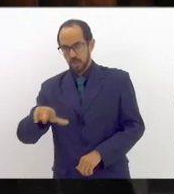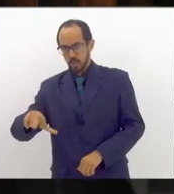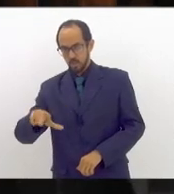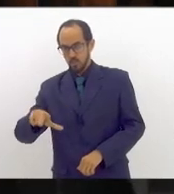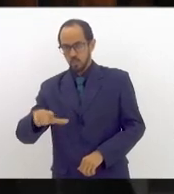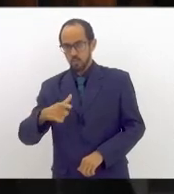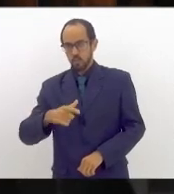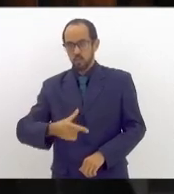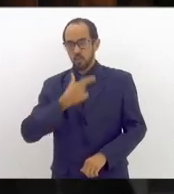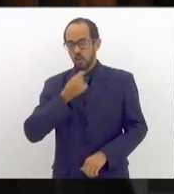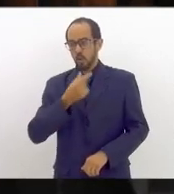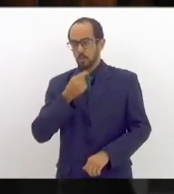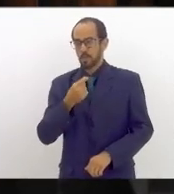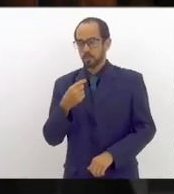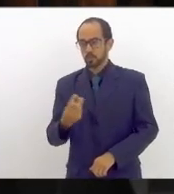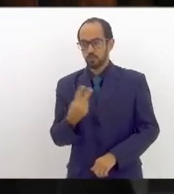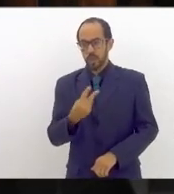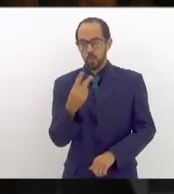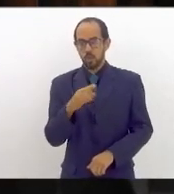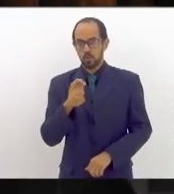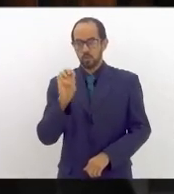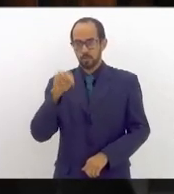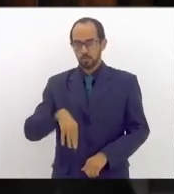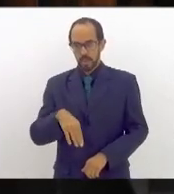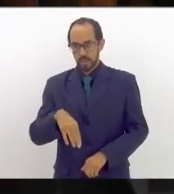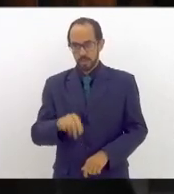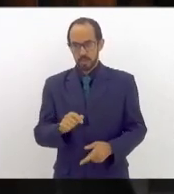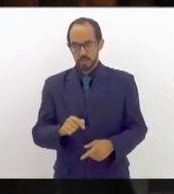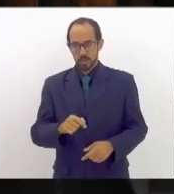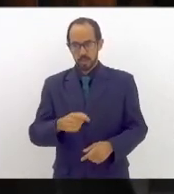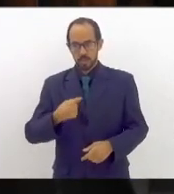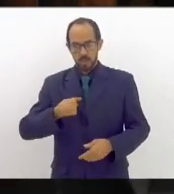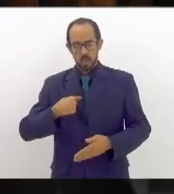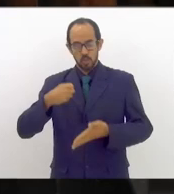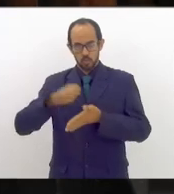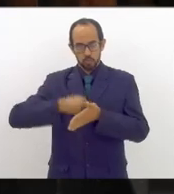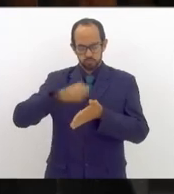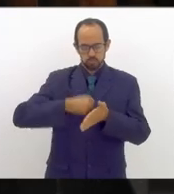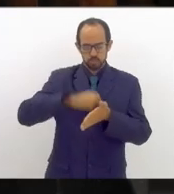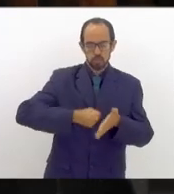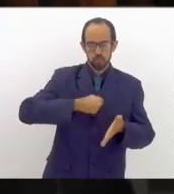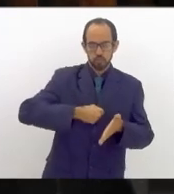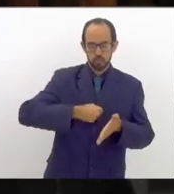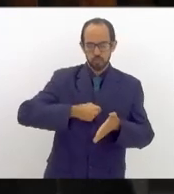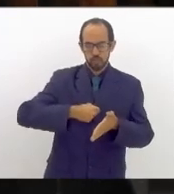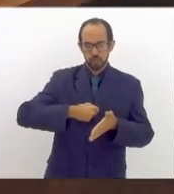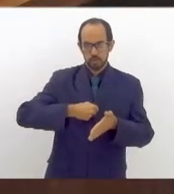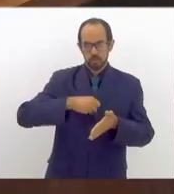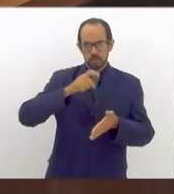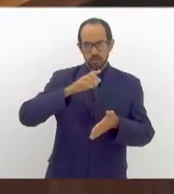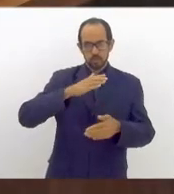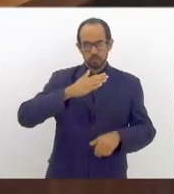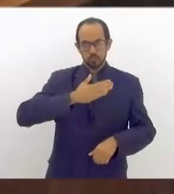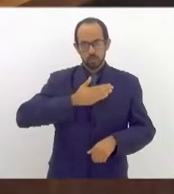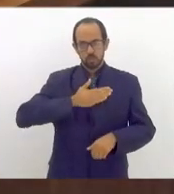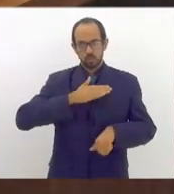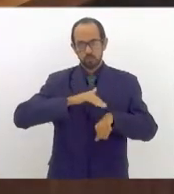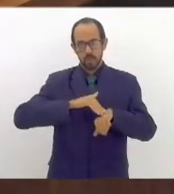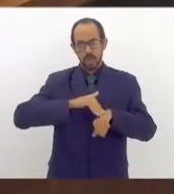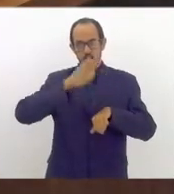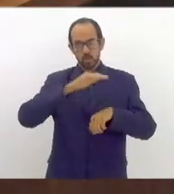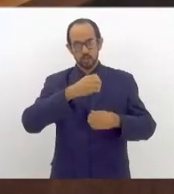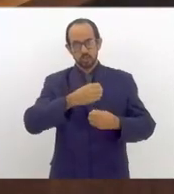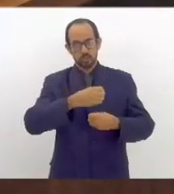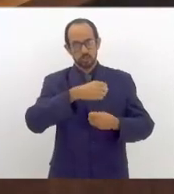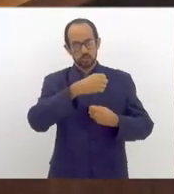de bem porque em luto todas as minhas batalhas e que são meus maiores professores meus